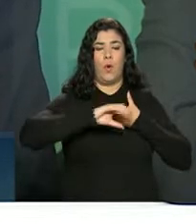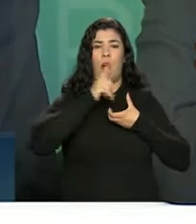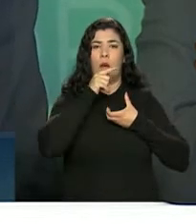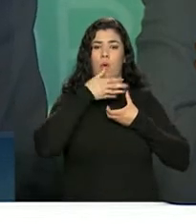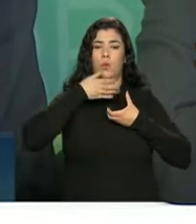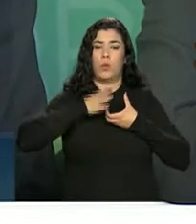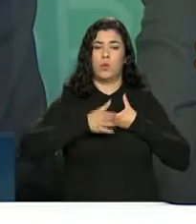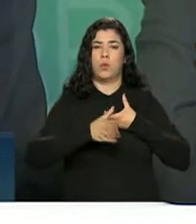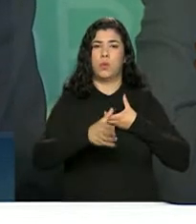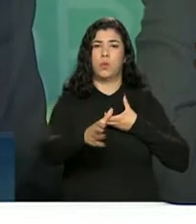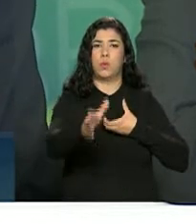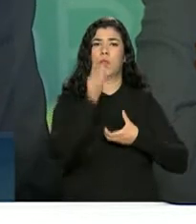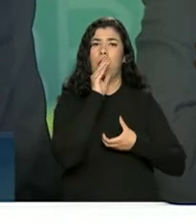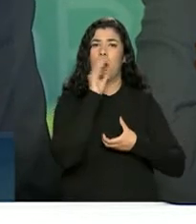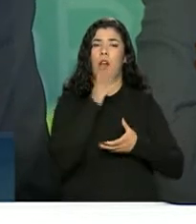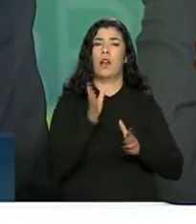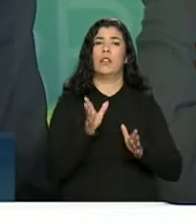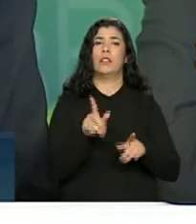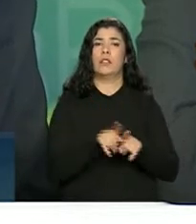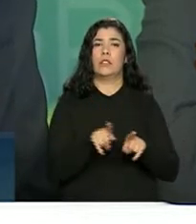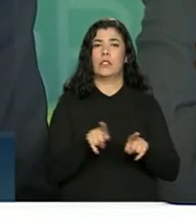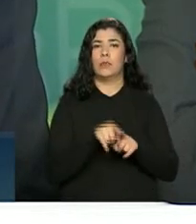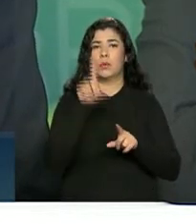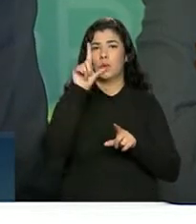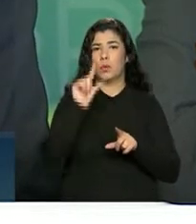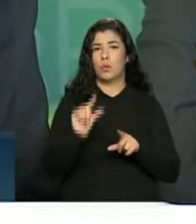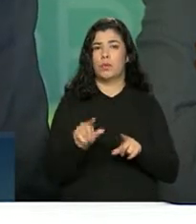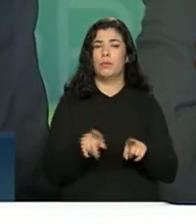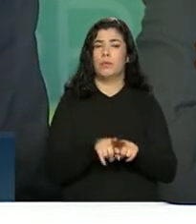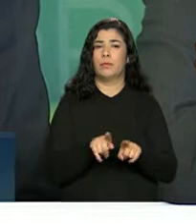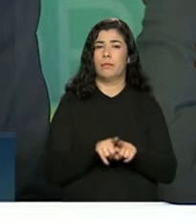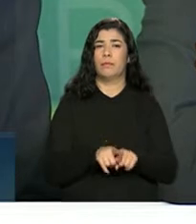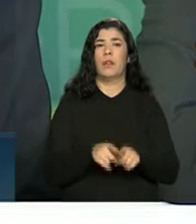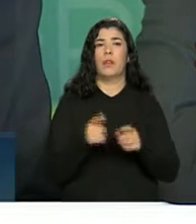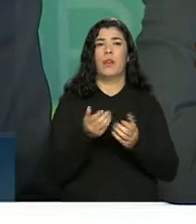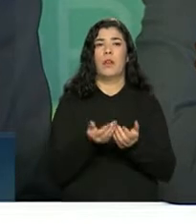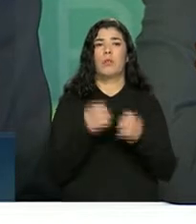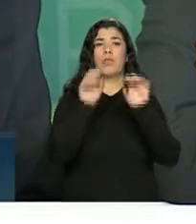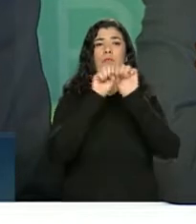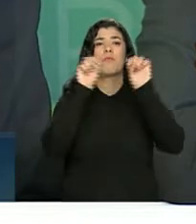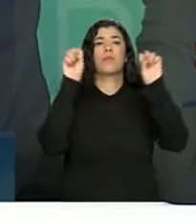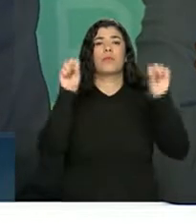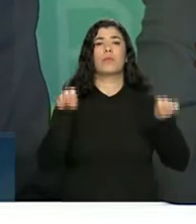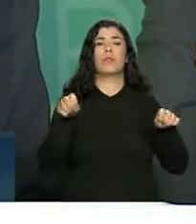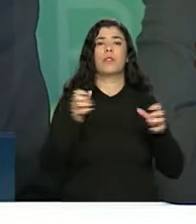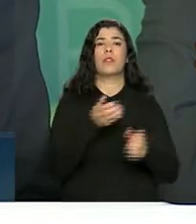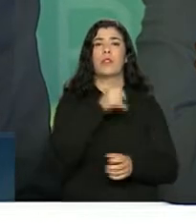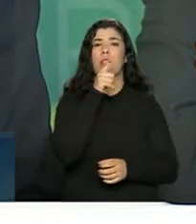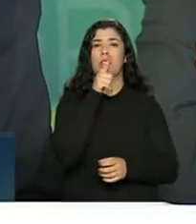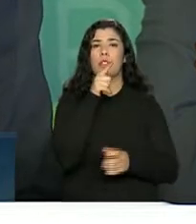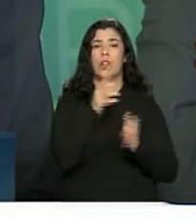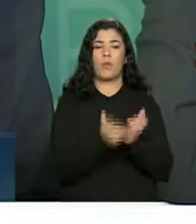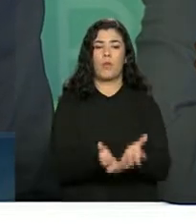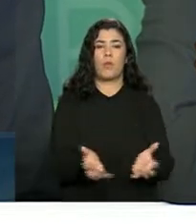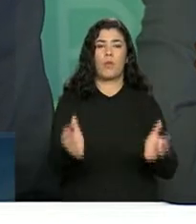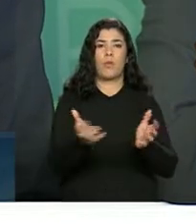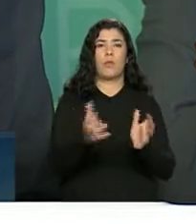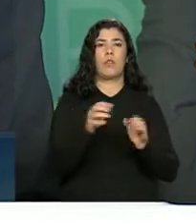por segundo em relação ao sistema Cantareira é o